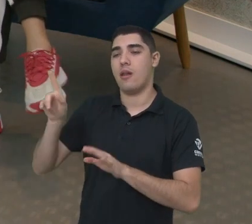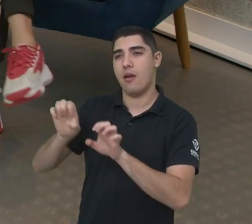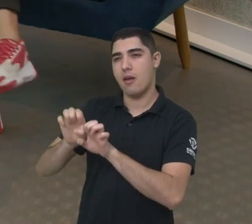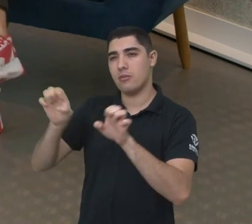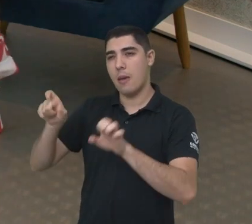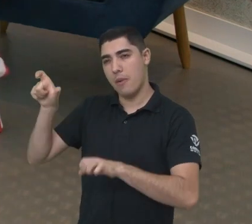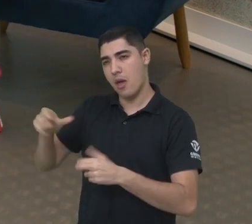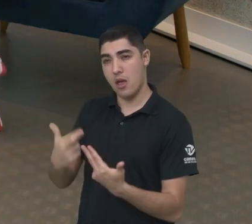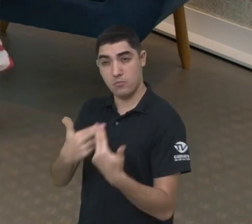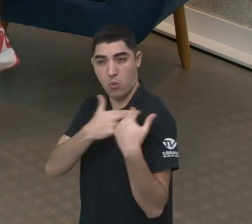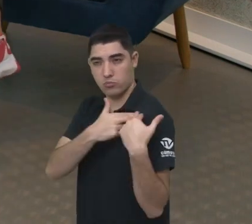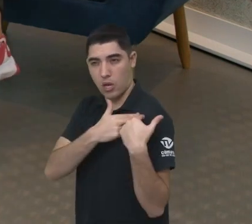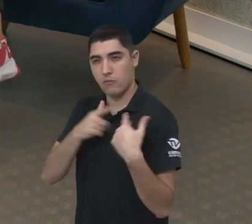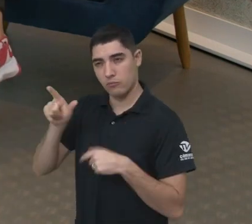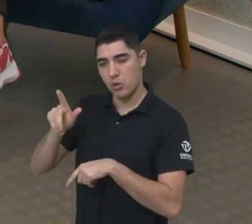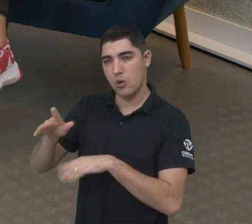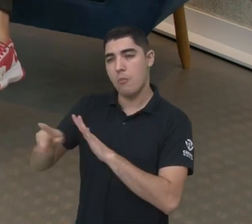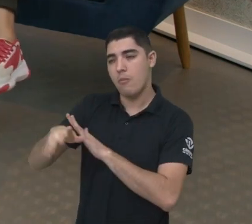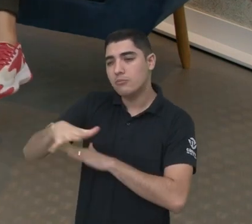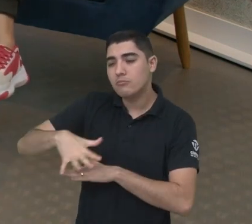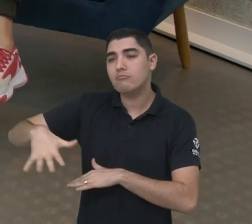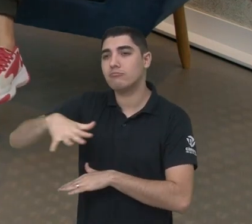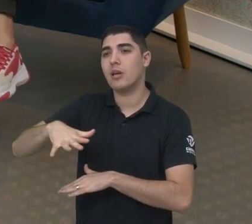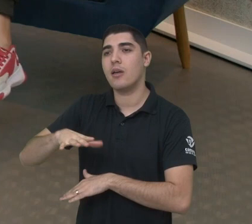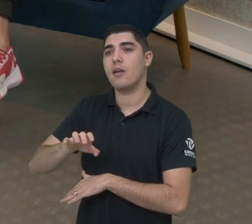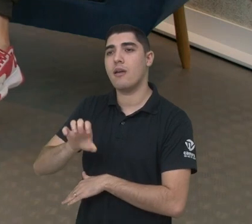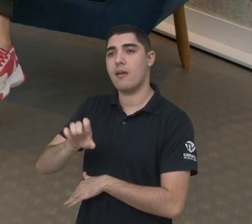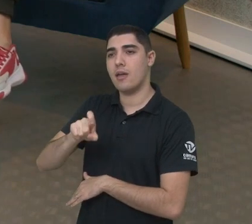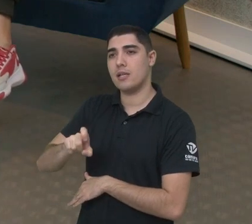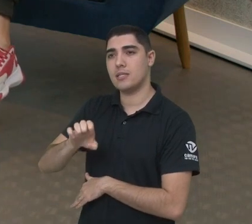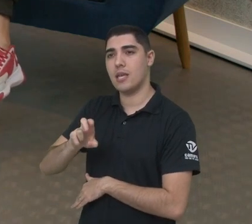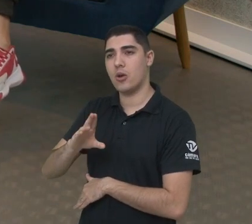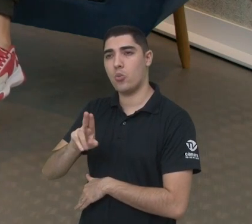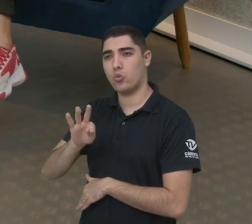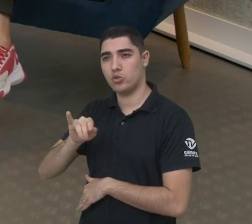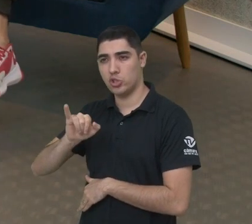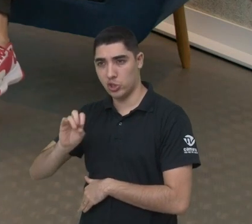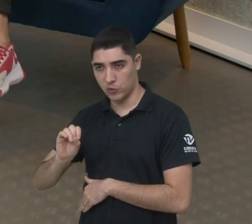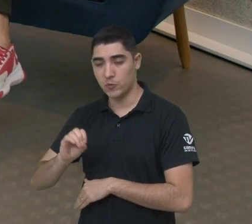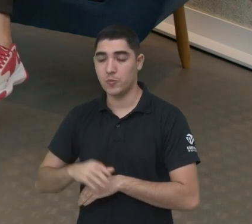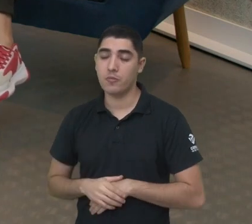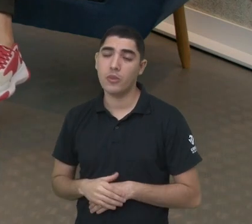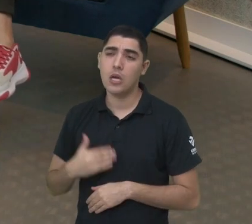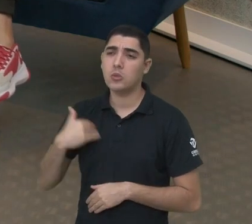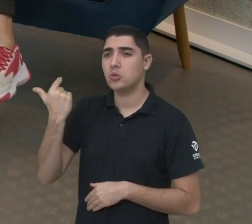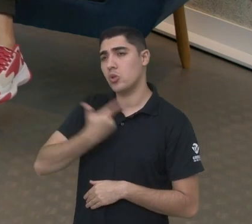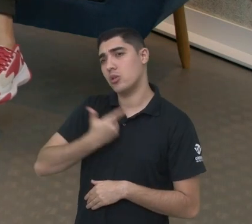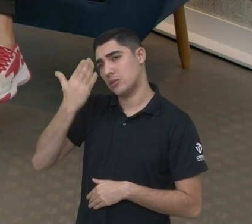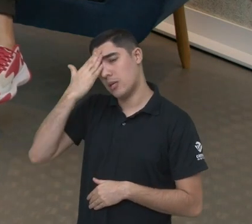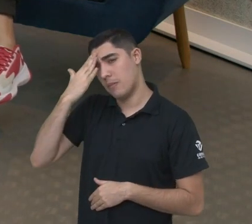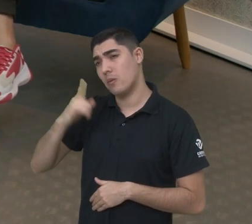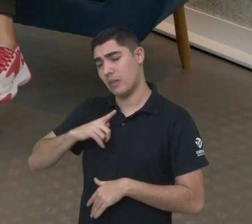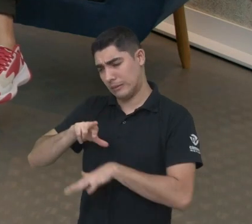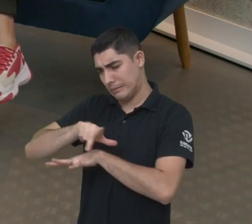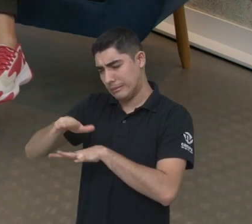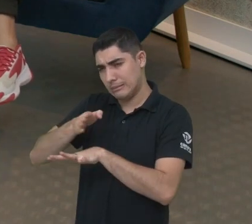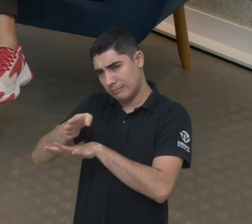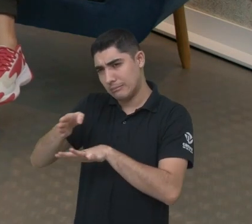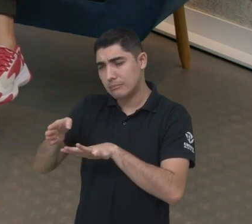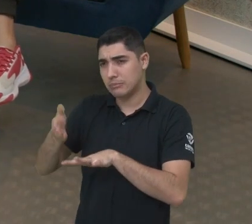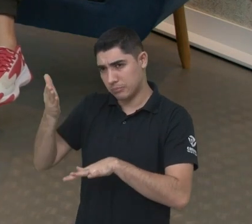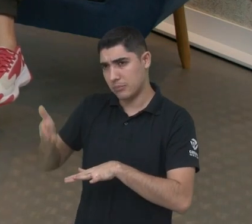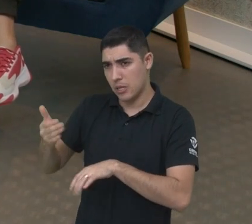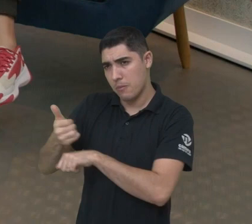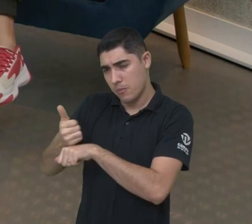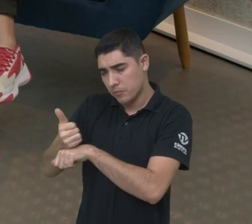ETEP. Fabiano, a gente tem aqui as funções de um engenheiro de produção, que a gente sabe que são muitas. Você pode falar para a gente